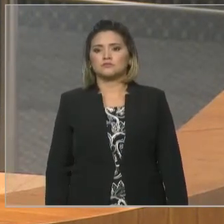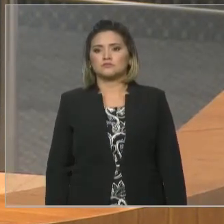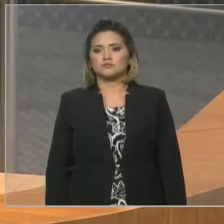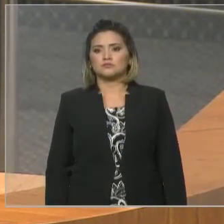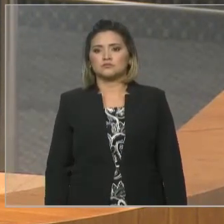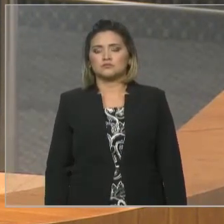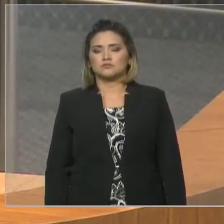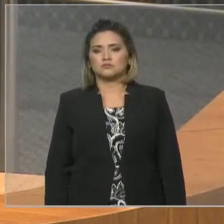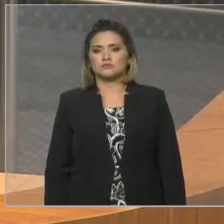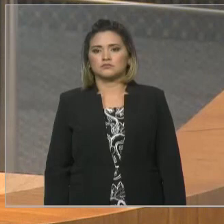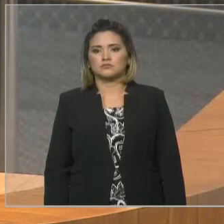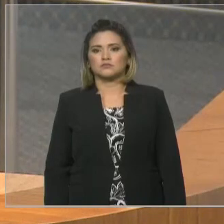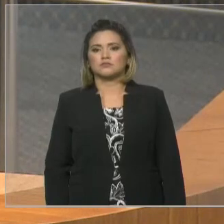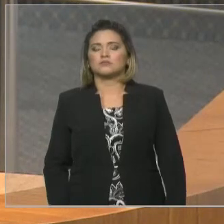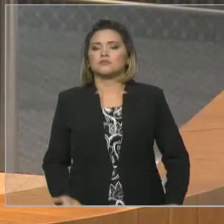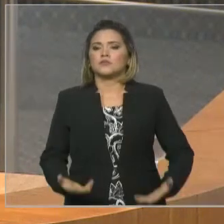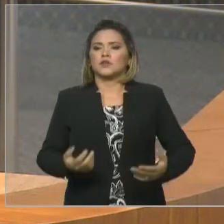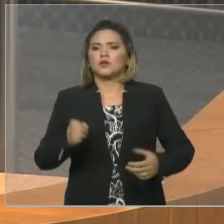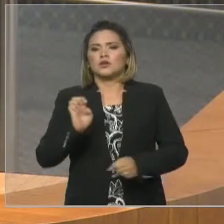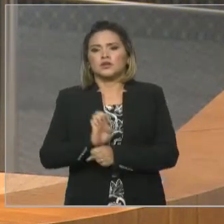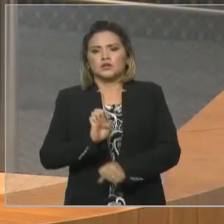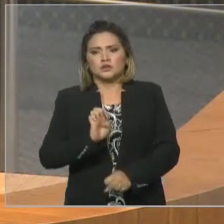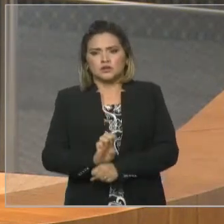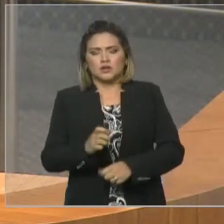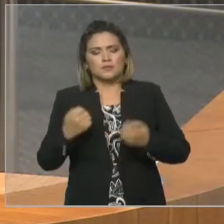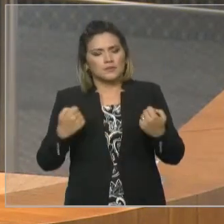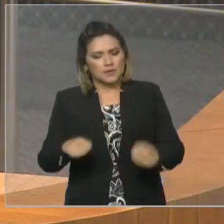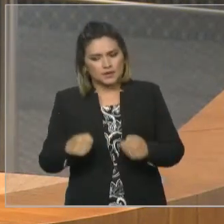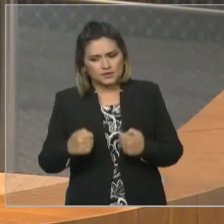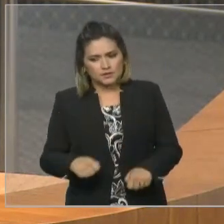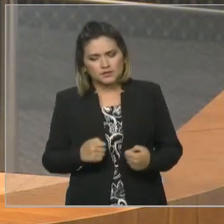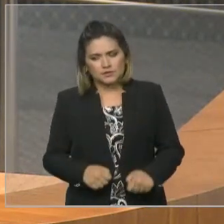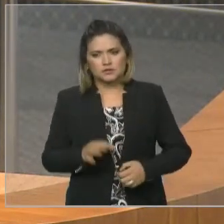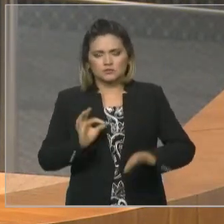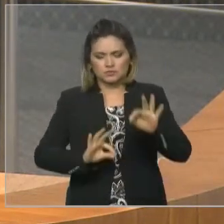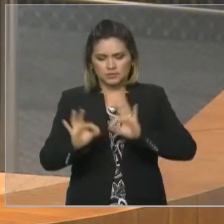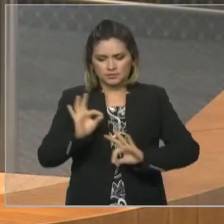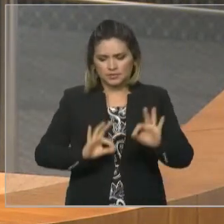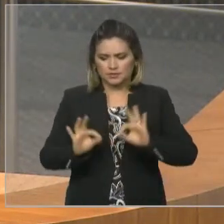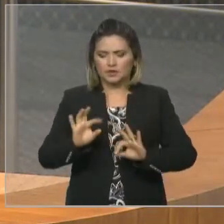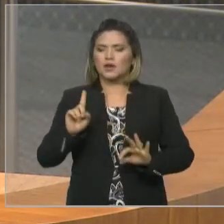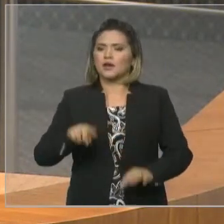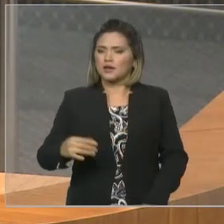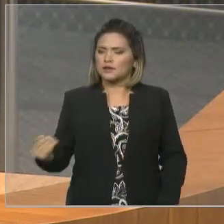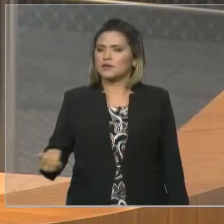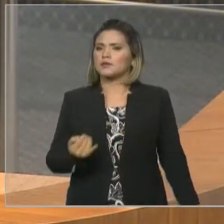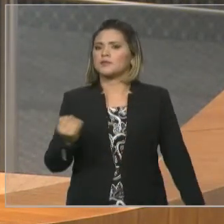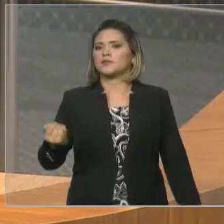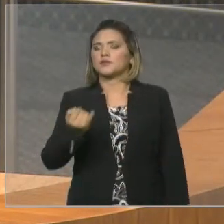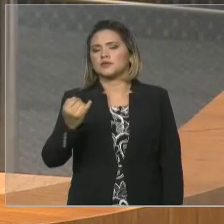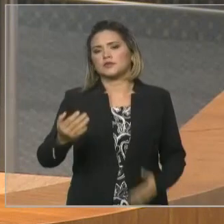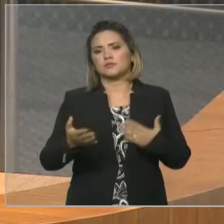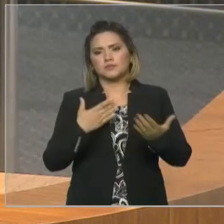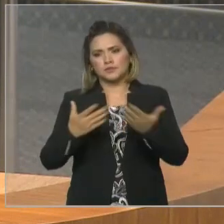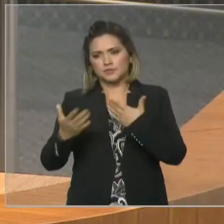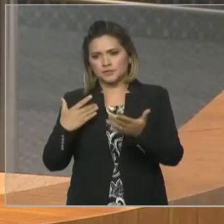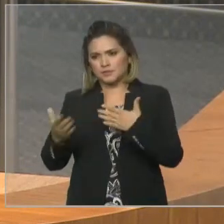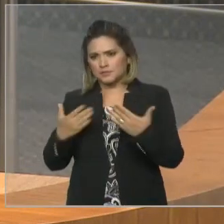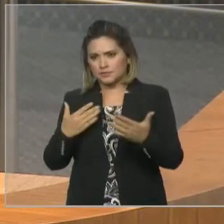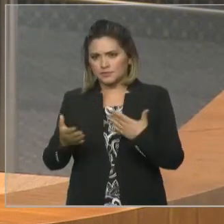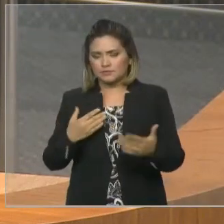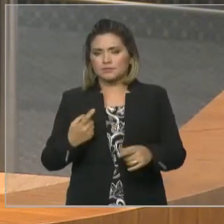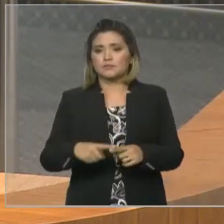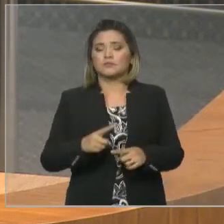Estado, obviamente, tem que sim fazer um redesenho, e é importante esse debate, doutora Helena, doutora Thaisa, para que a gente possa